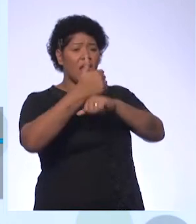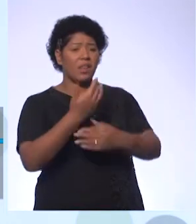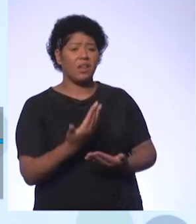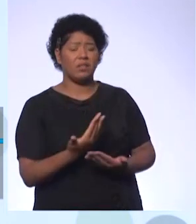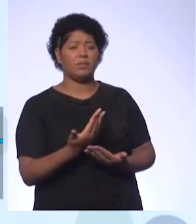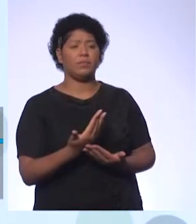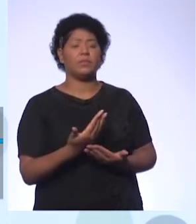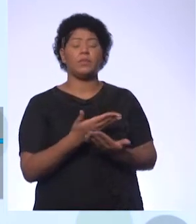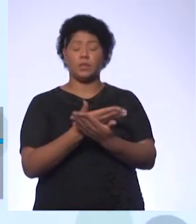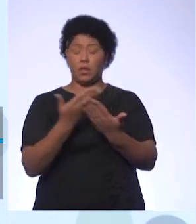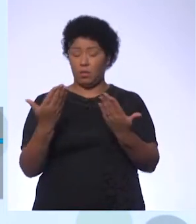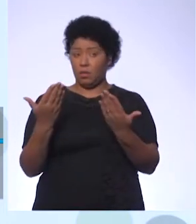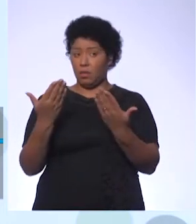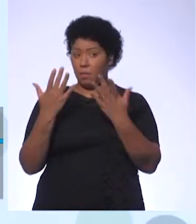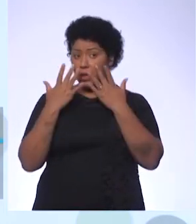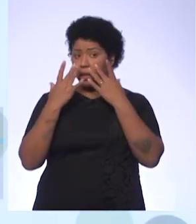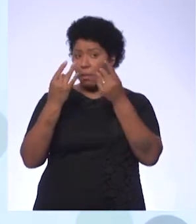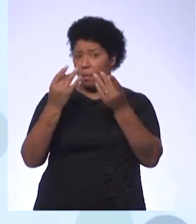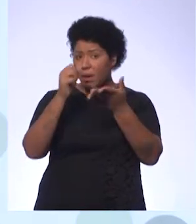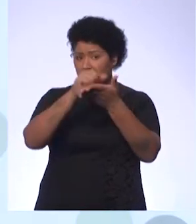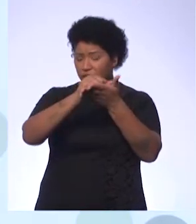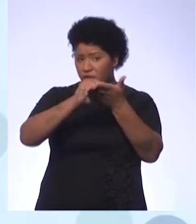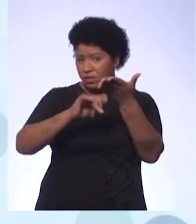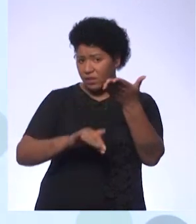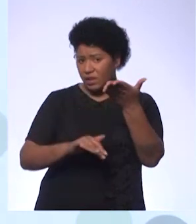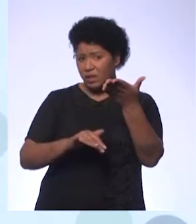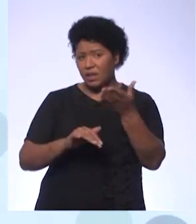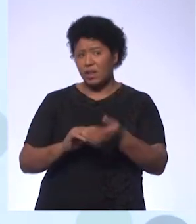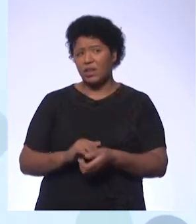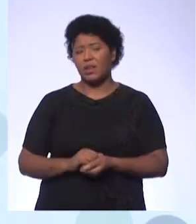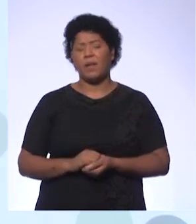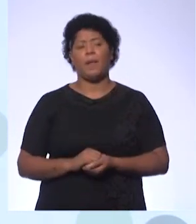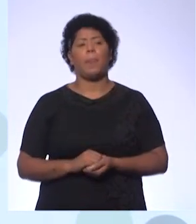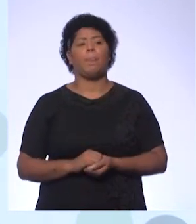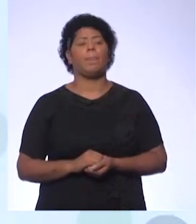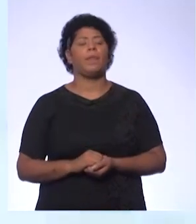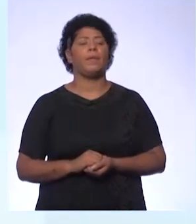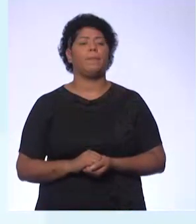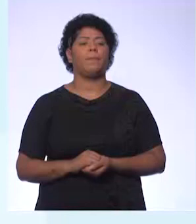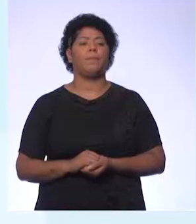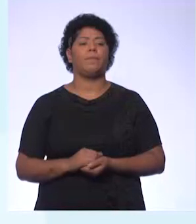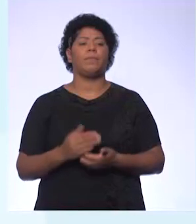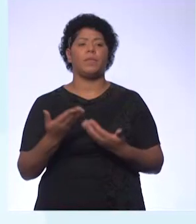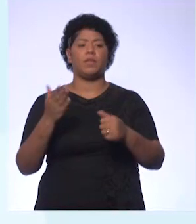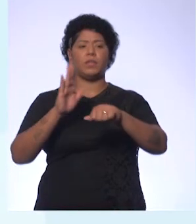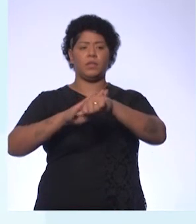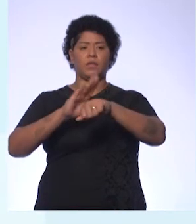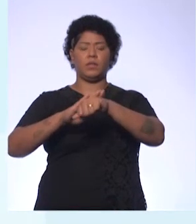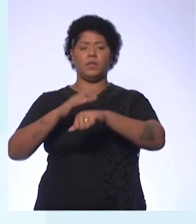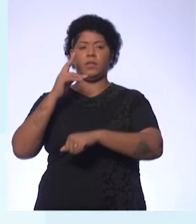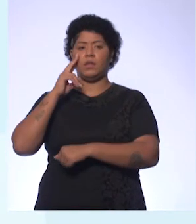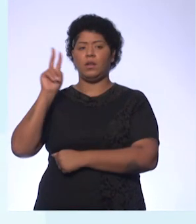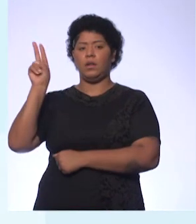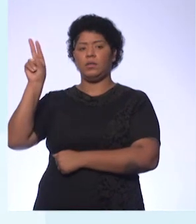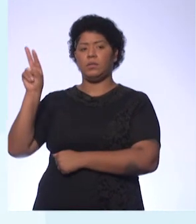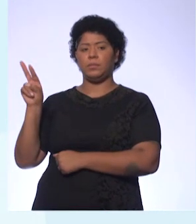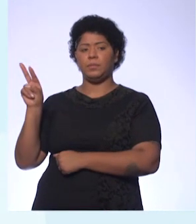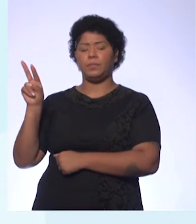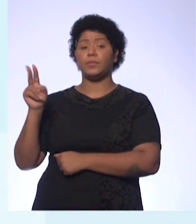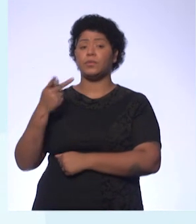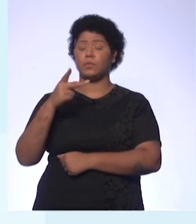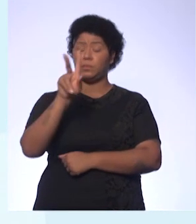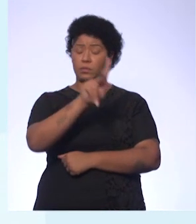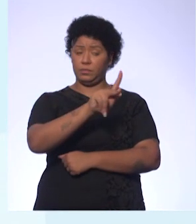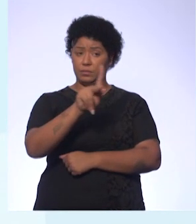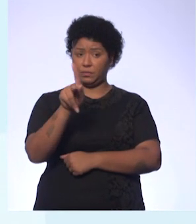eu vou deixar para vocês uma atividade para que vocês, né, uma sugestão de atividade na tela para que vocês façam aí com seus